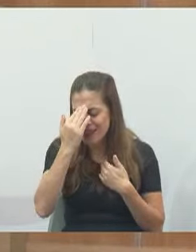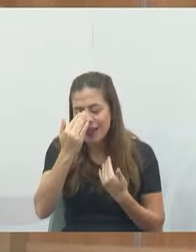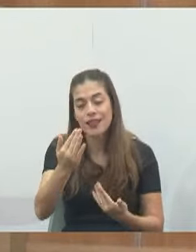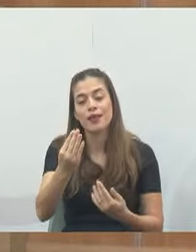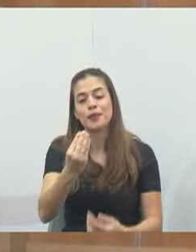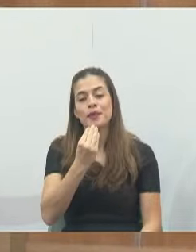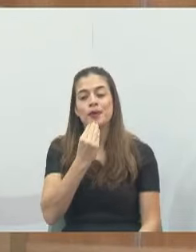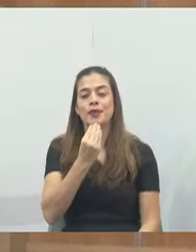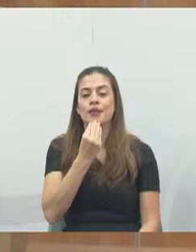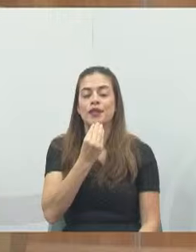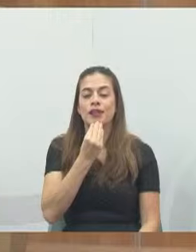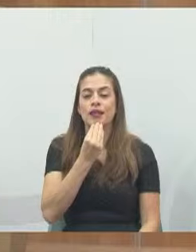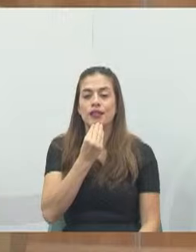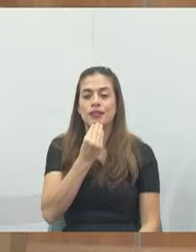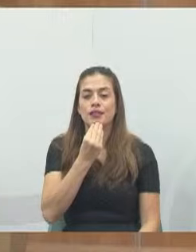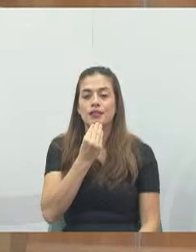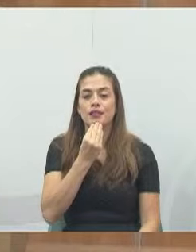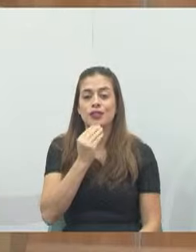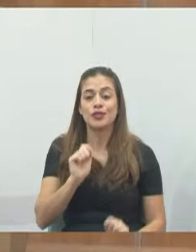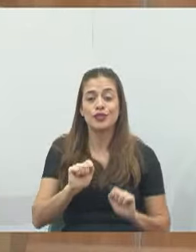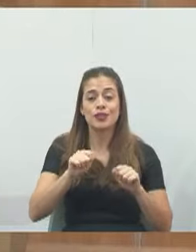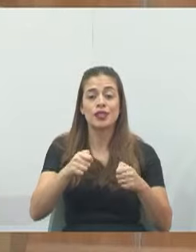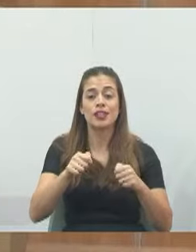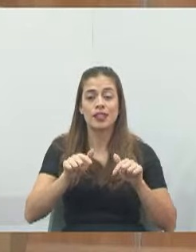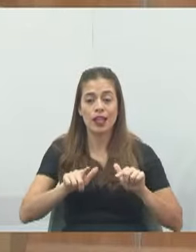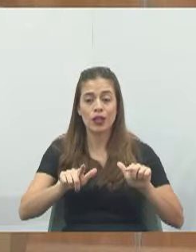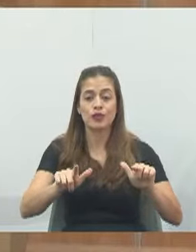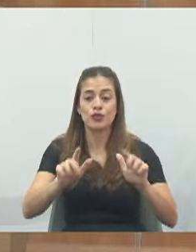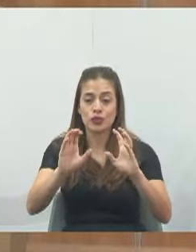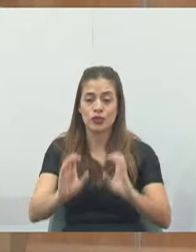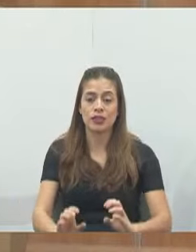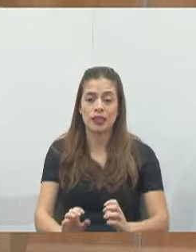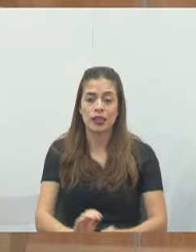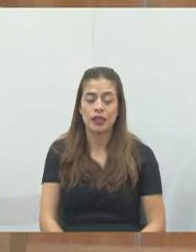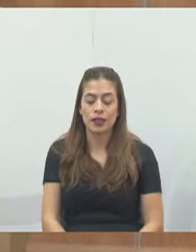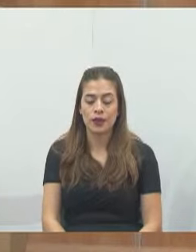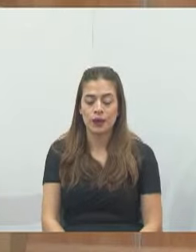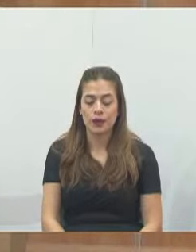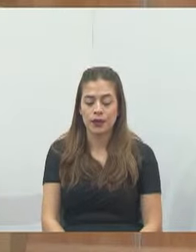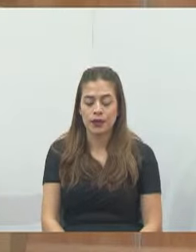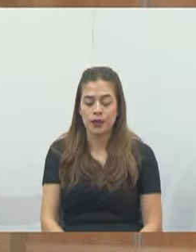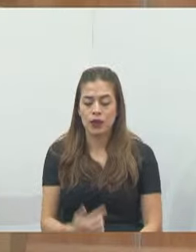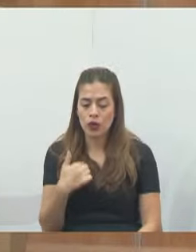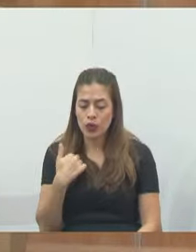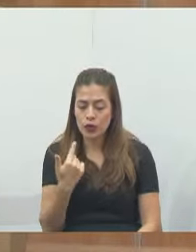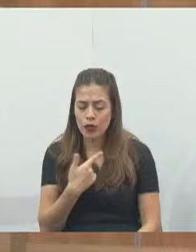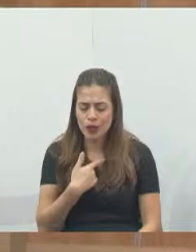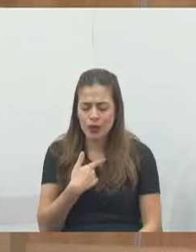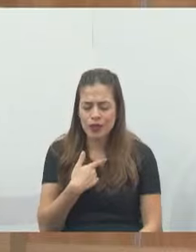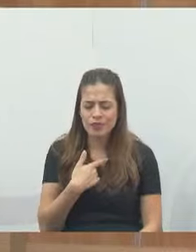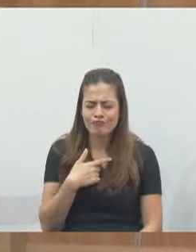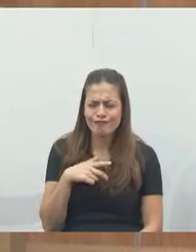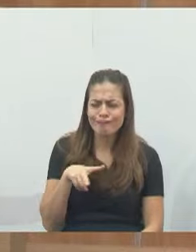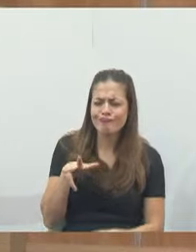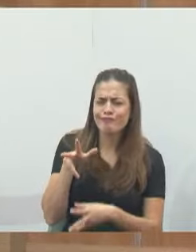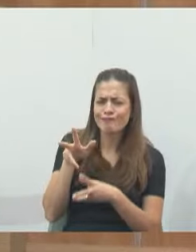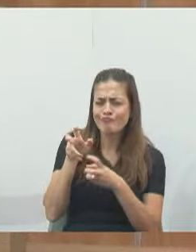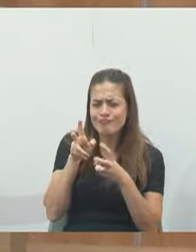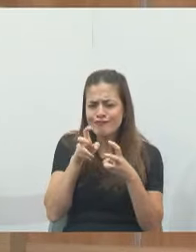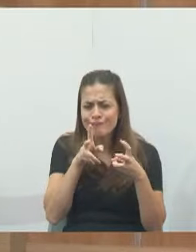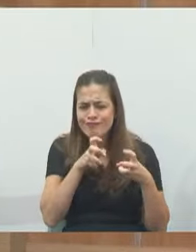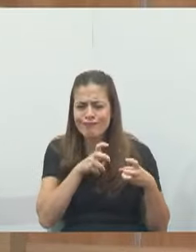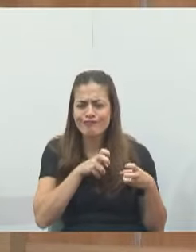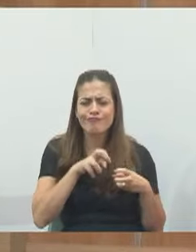pela oportunidade de conceder esse título para você. Nós escutamos aqui